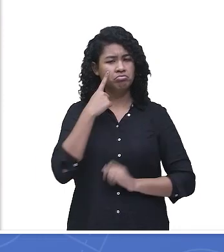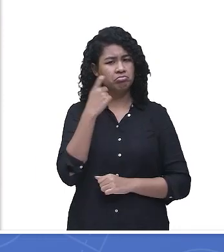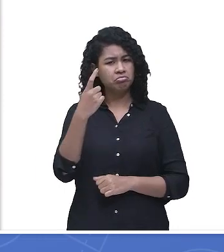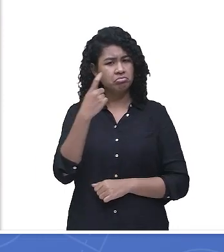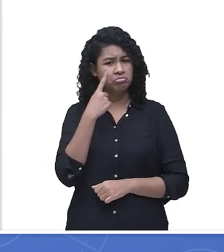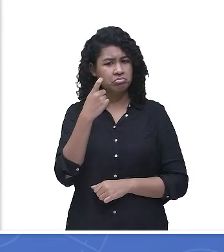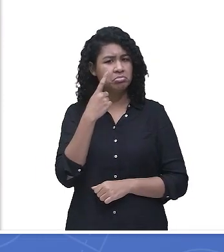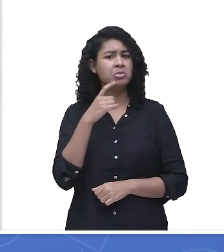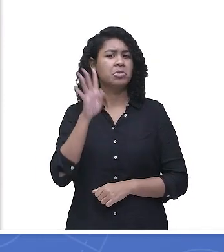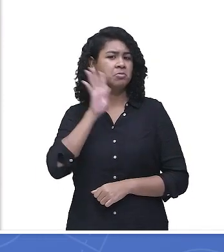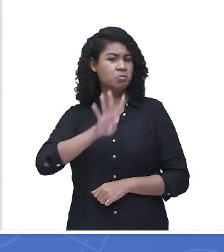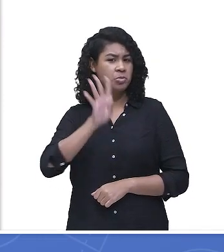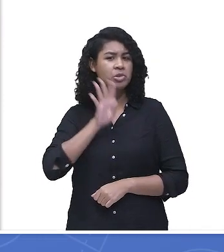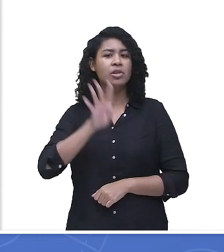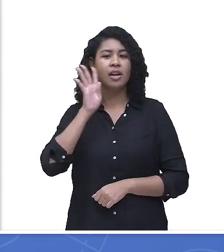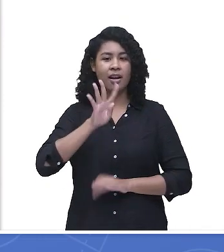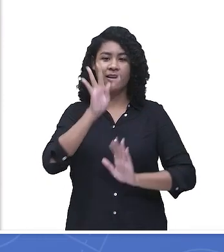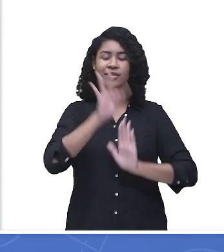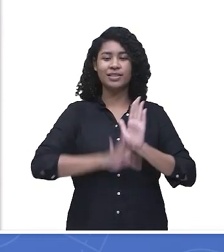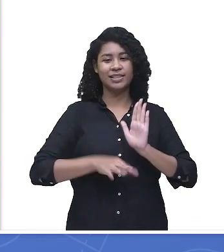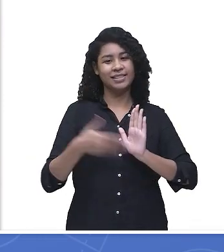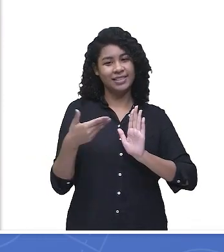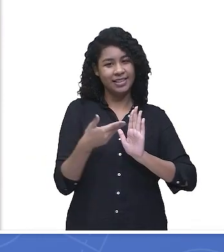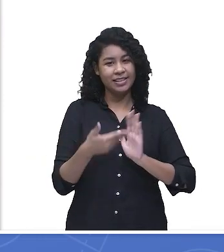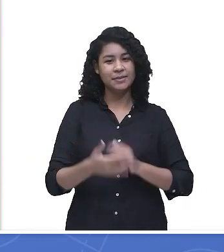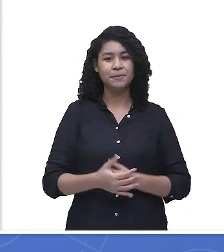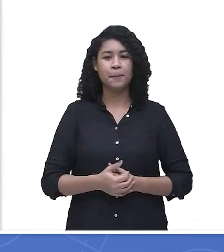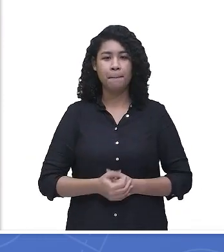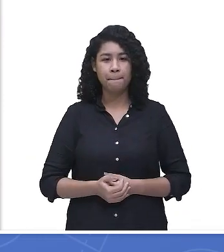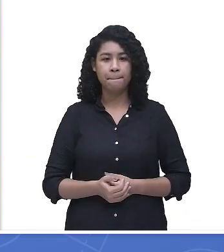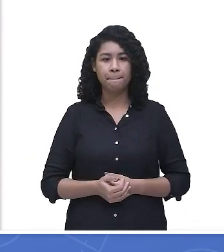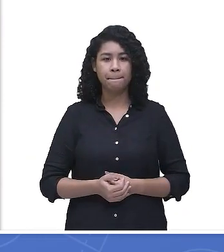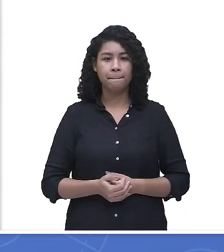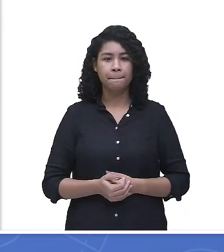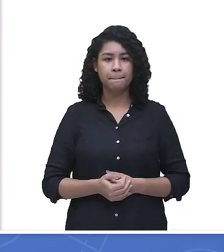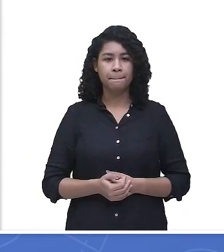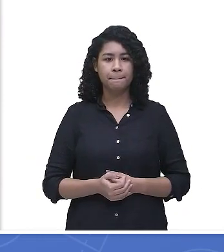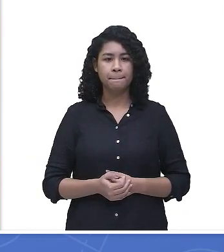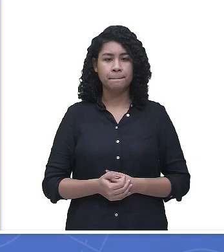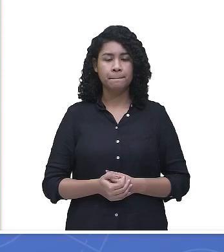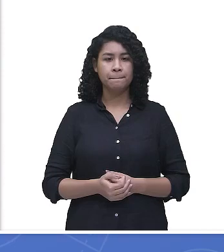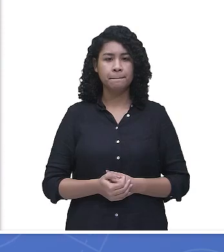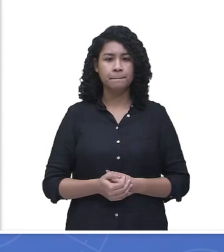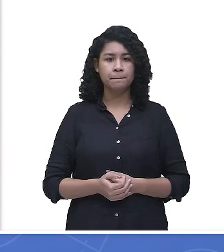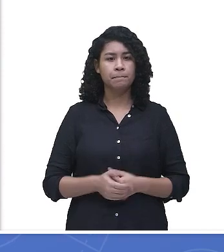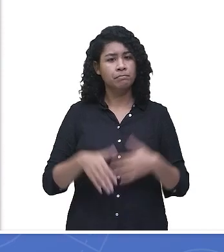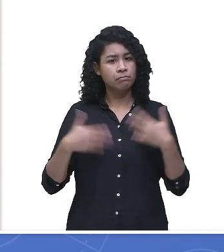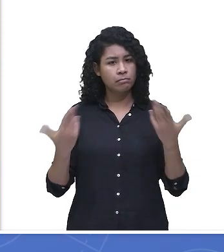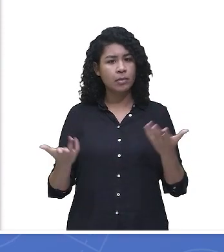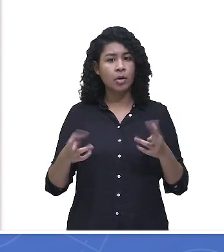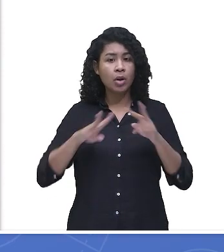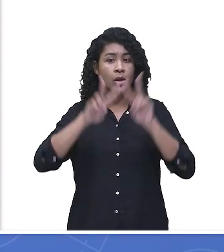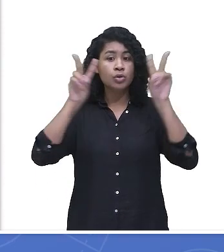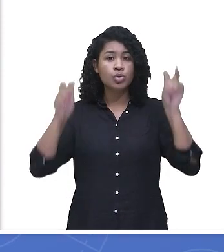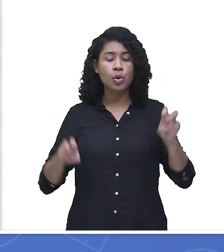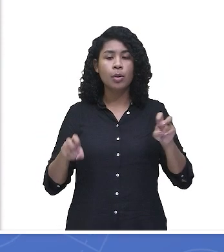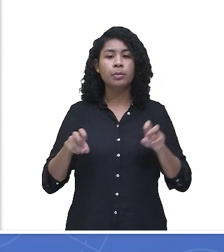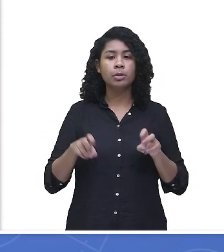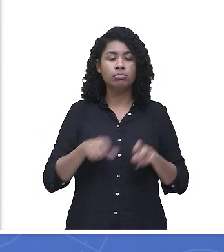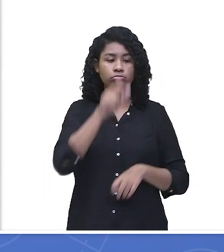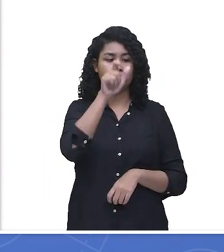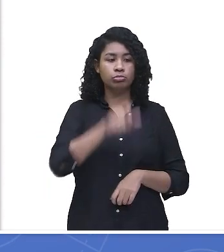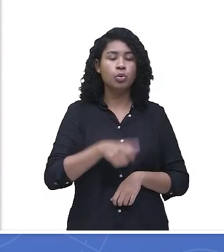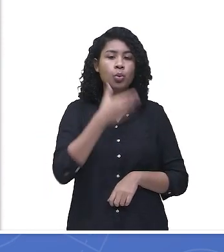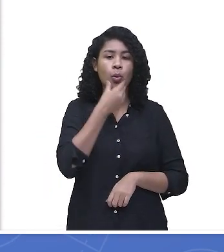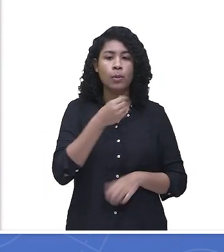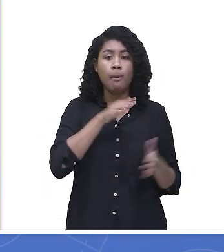divertida nesse texto aí, certo? Quincas Berro d'Água. Então, a morte, né? A morte é a morte de Quincas Berro d'Água